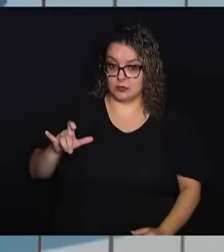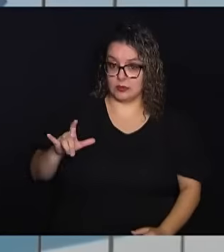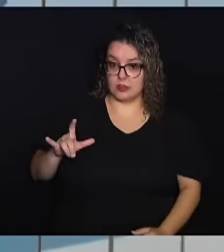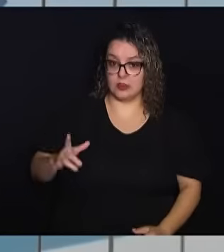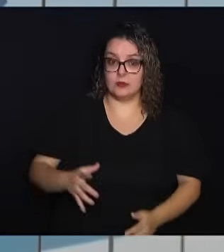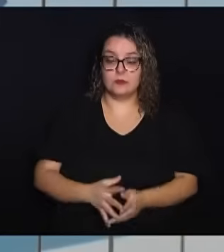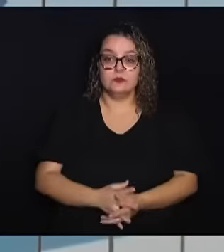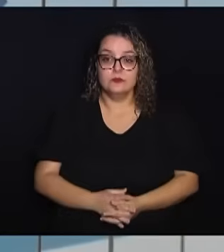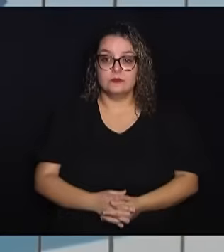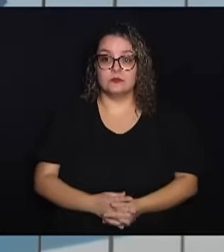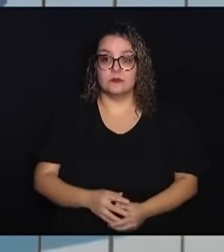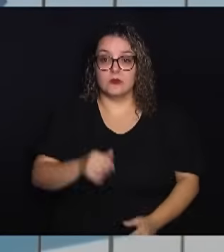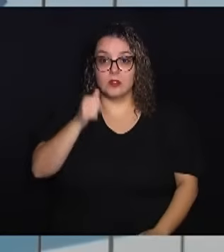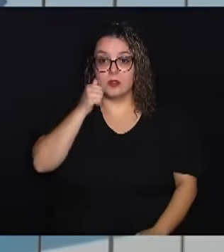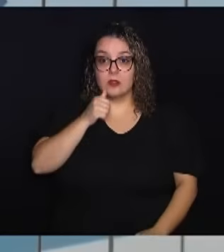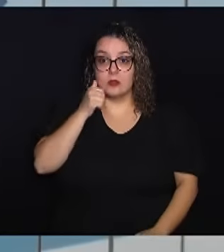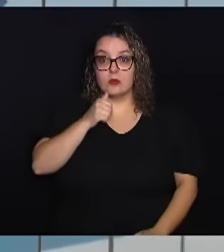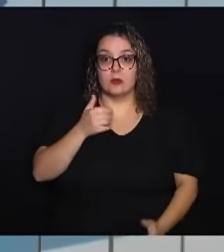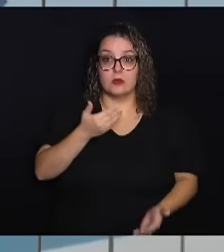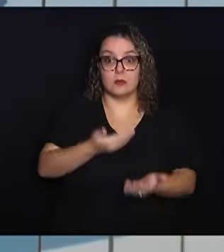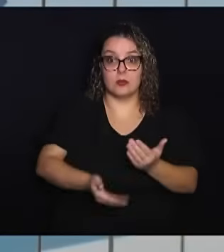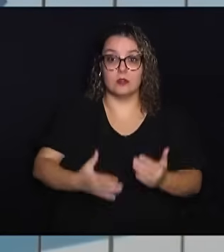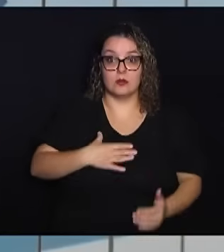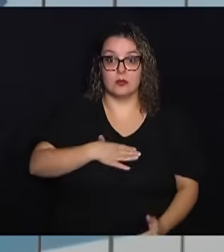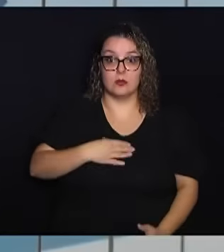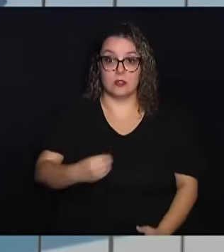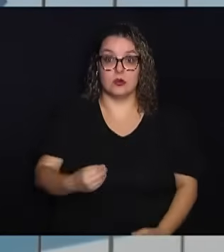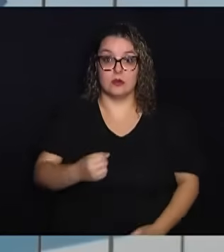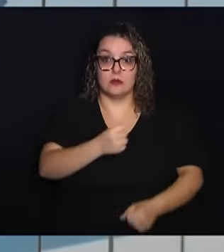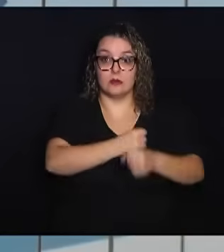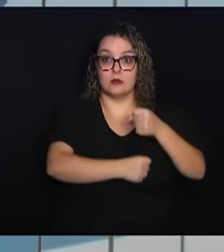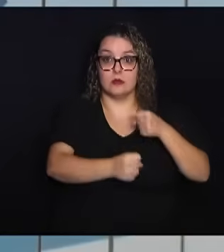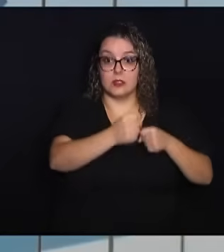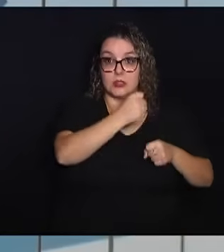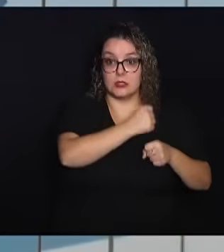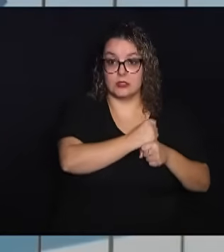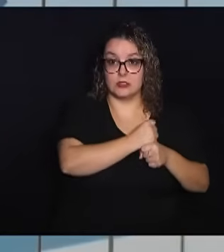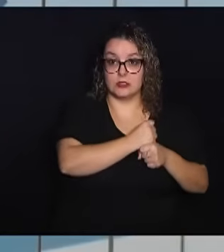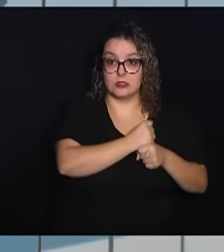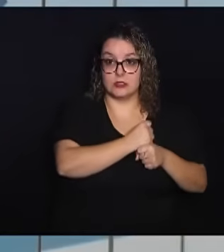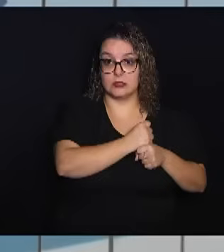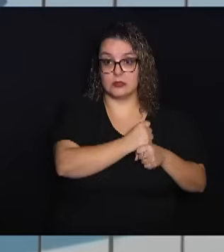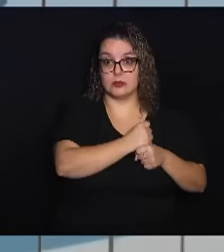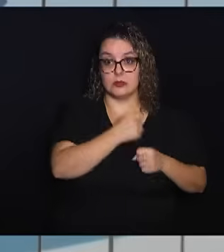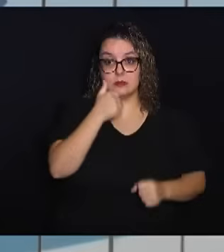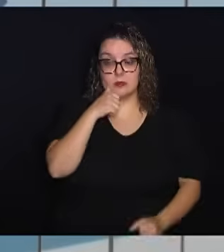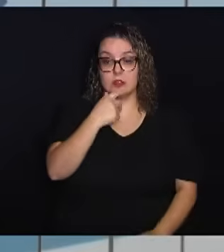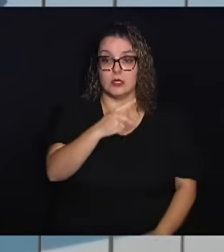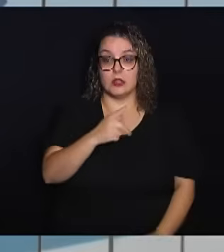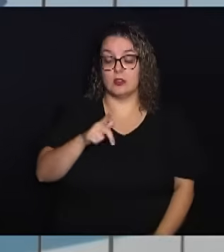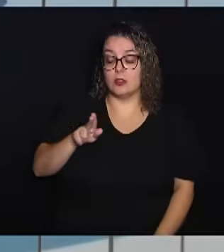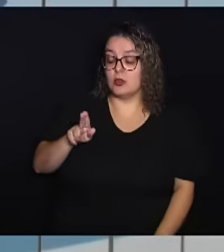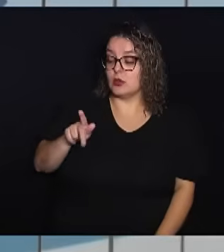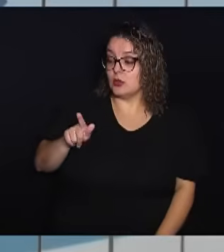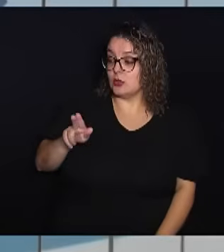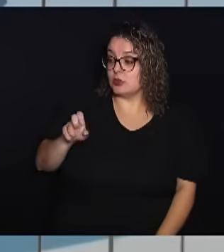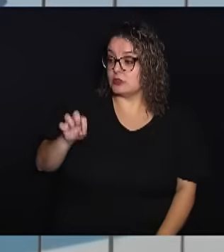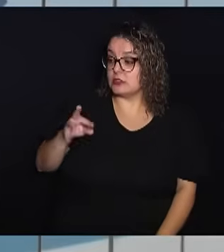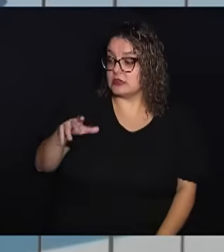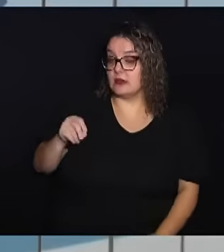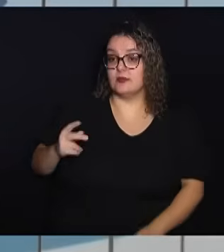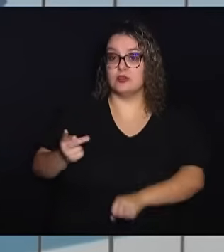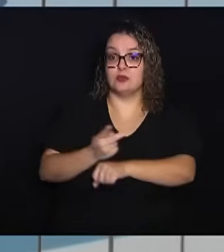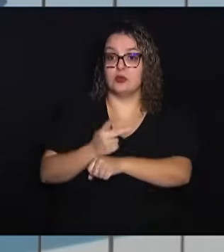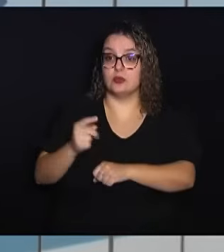de uma mulher que ela perdeu o filho dela no ano passado e ela: Gustavo, te cacei aqui